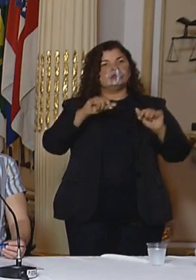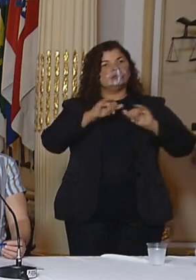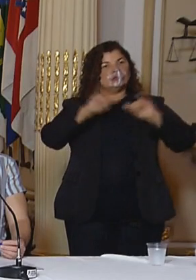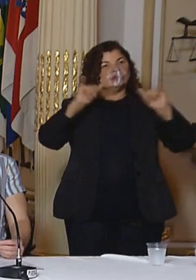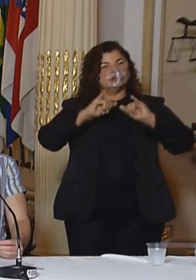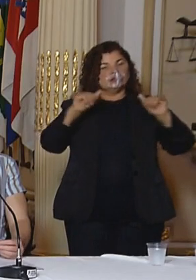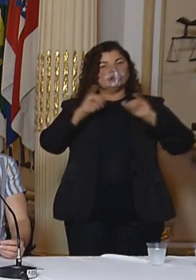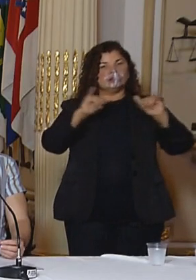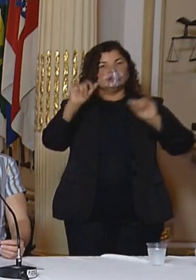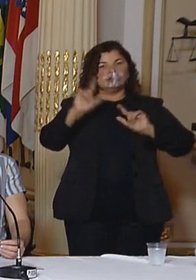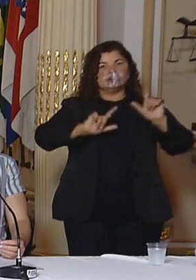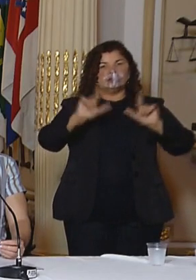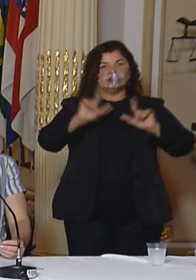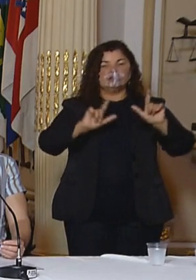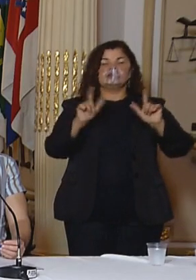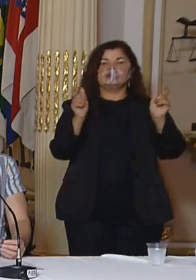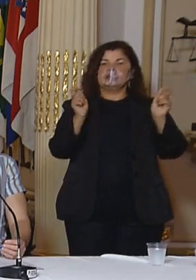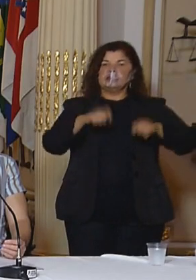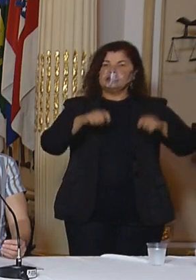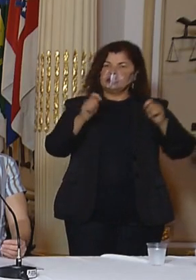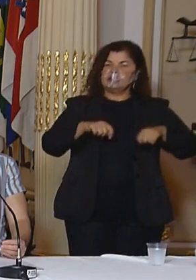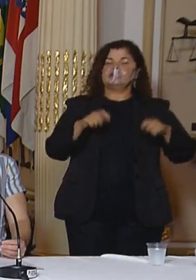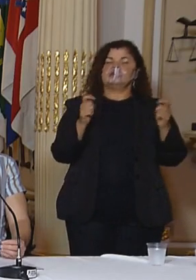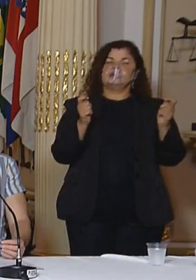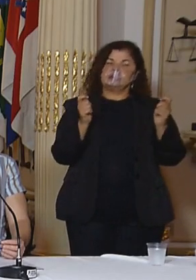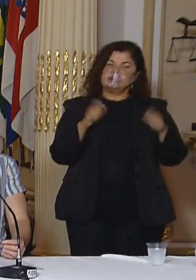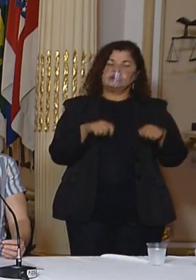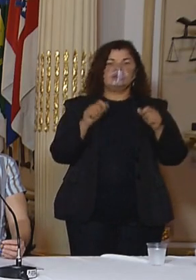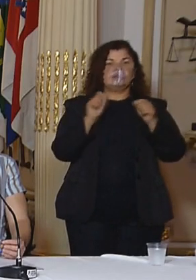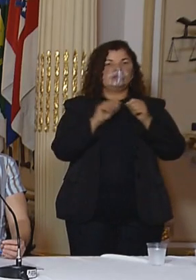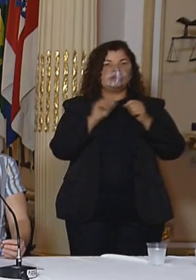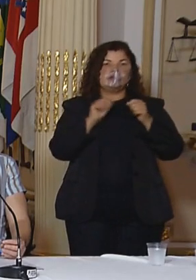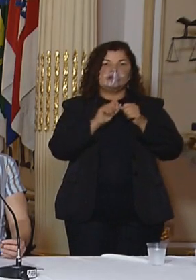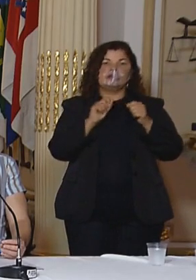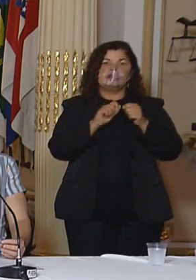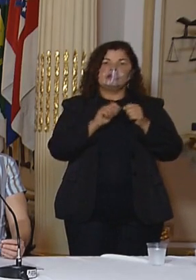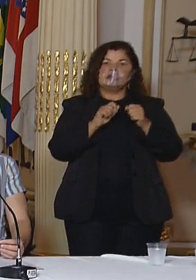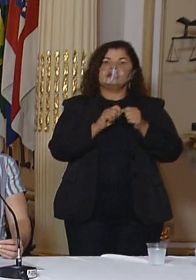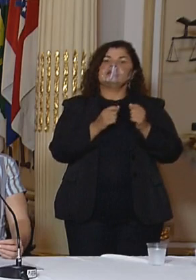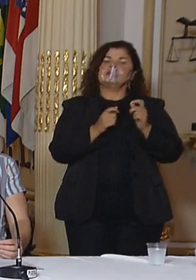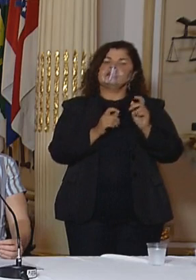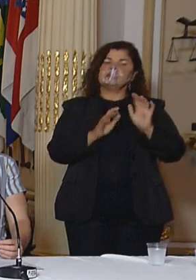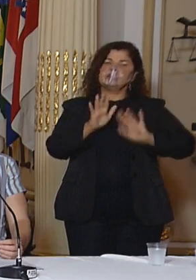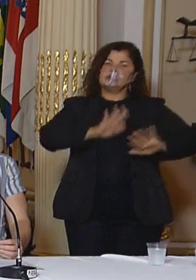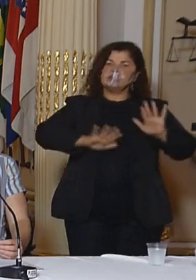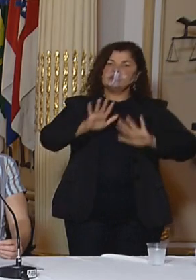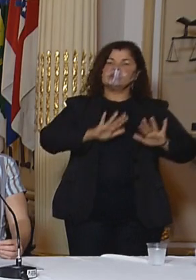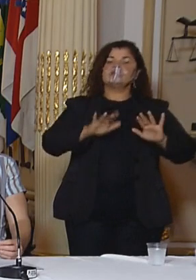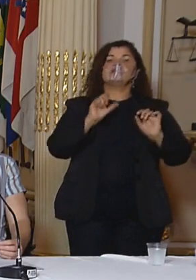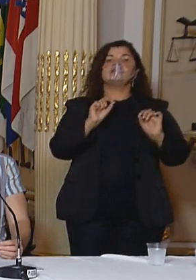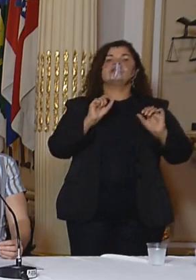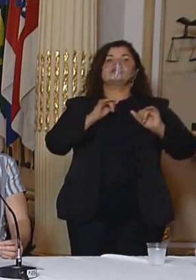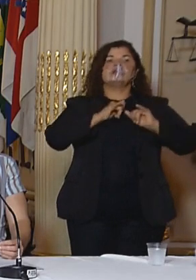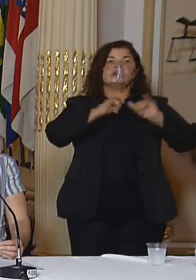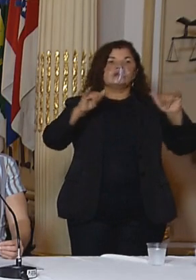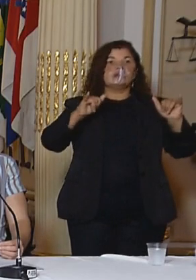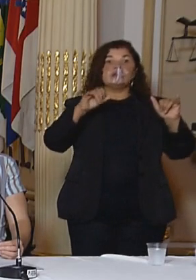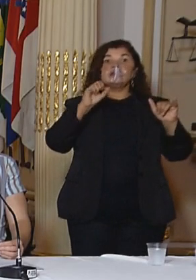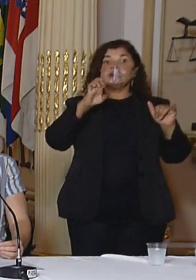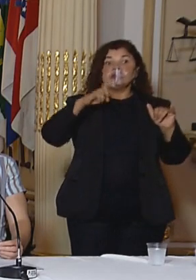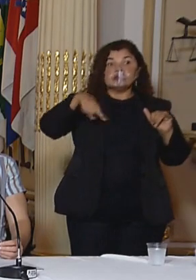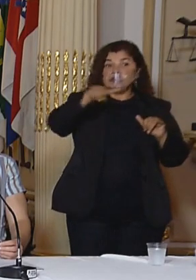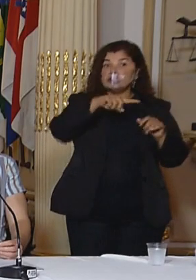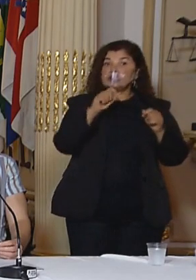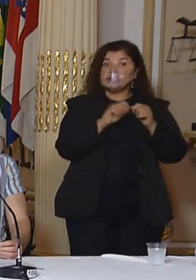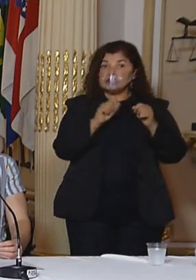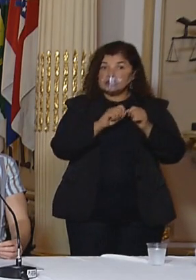ir muito longe. É possível fazer, é necessário fazer. E o grande recado que fica é, se nós não fizermos